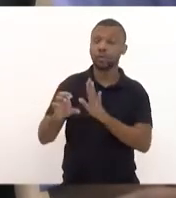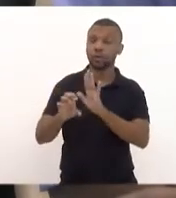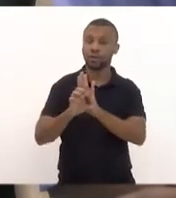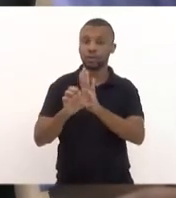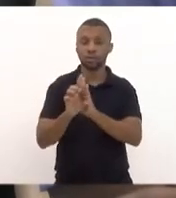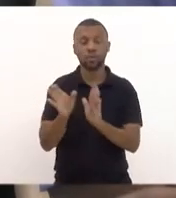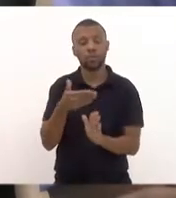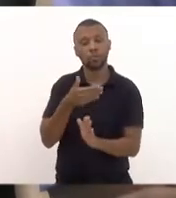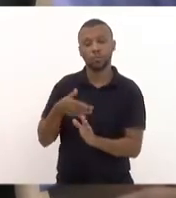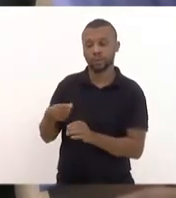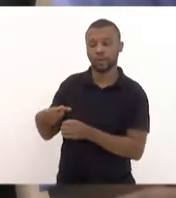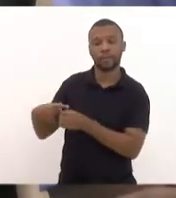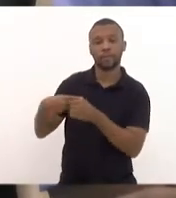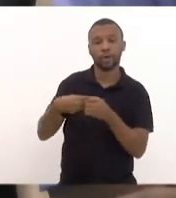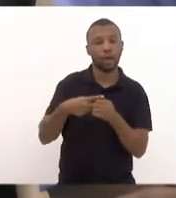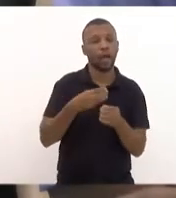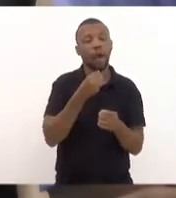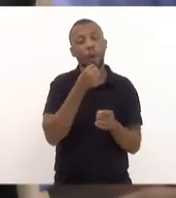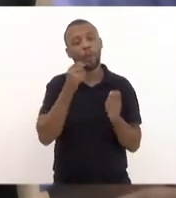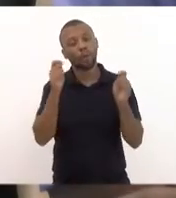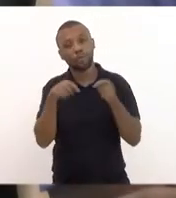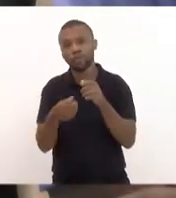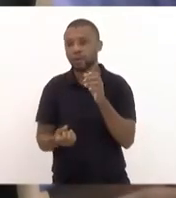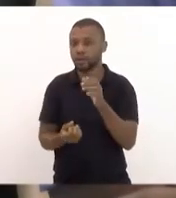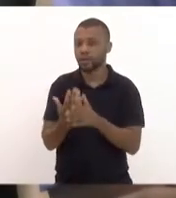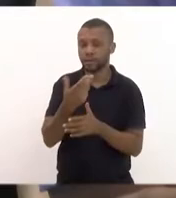a criação da nossa Câmara Metropolitana. Pode ir.